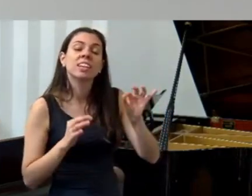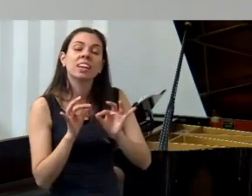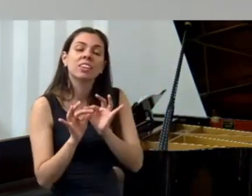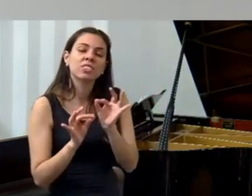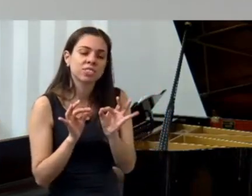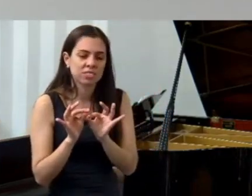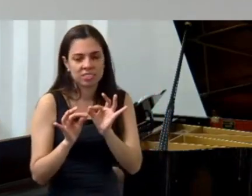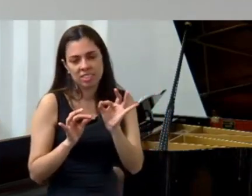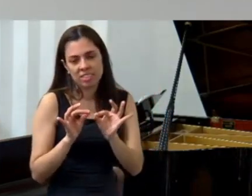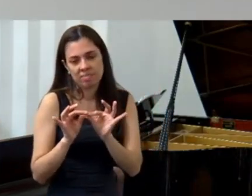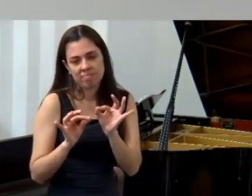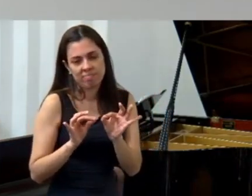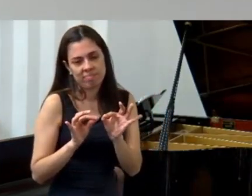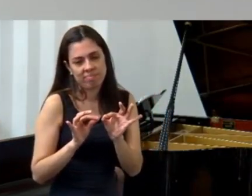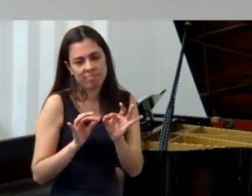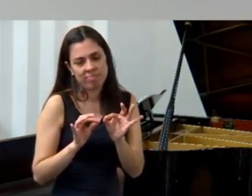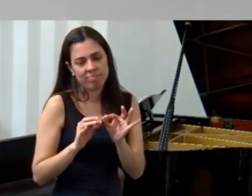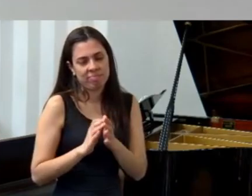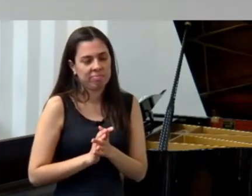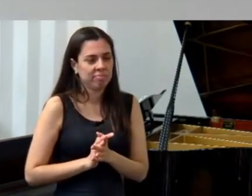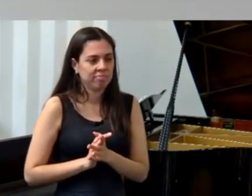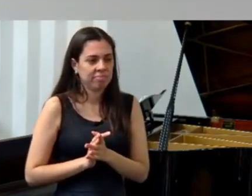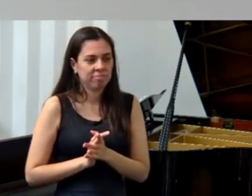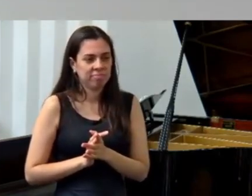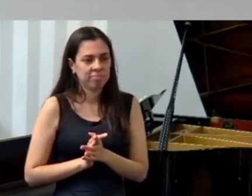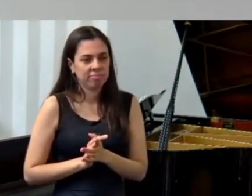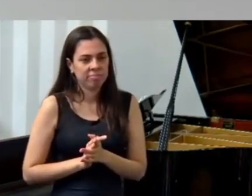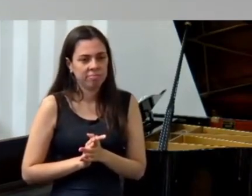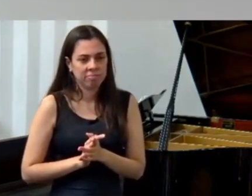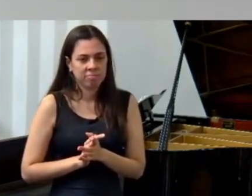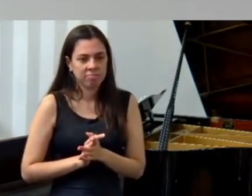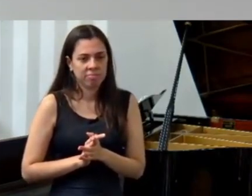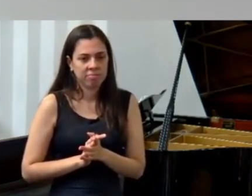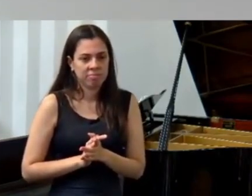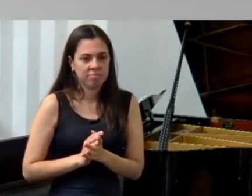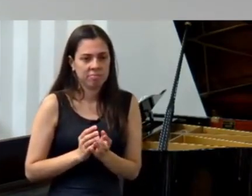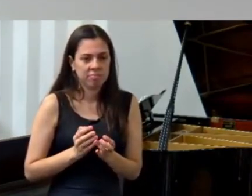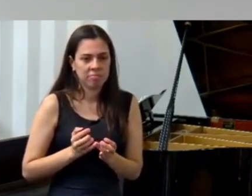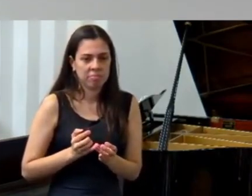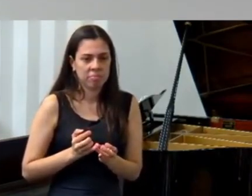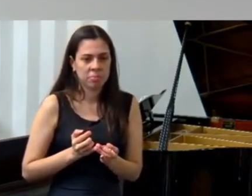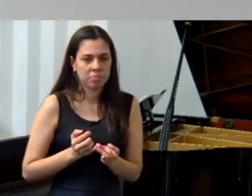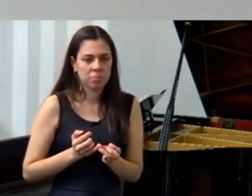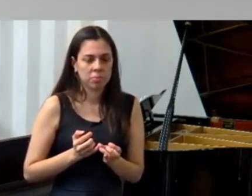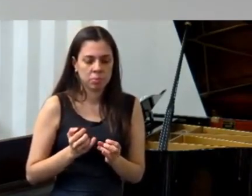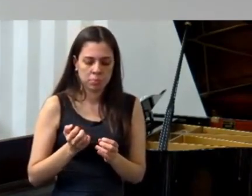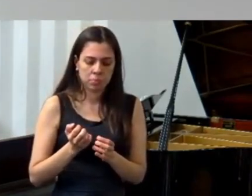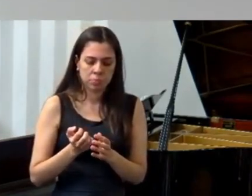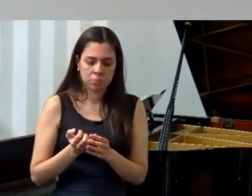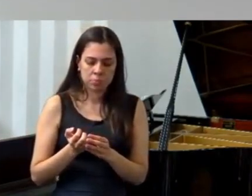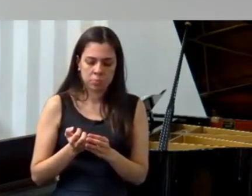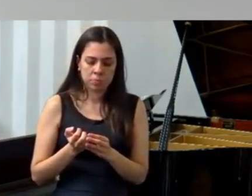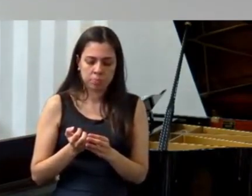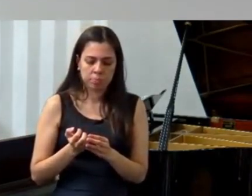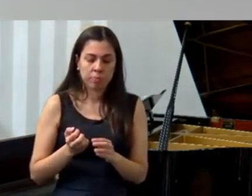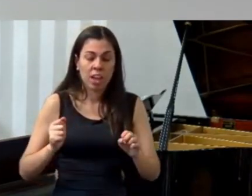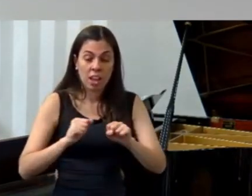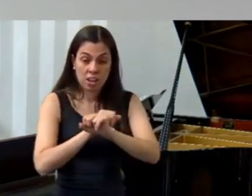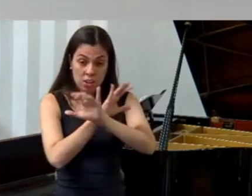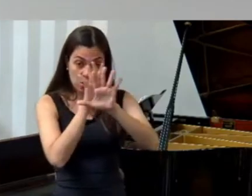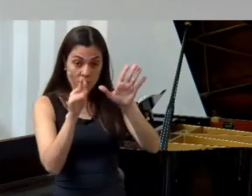Eu sou um instrumento nas mãos de Deus para a glória de Deus. E eu preciso entender isso.